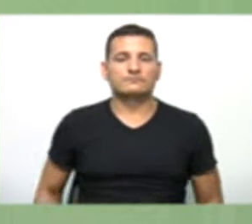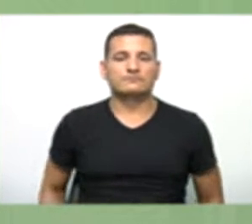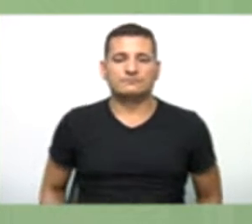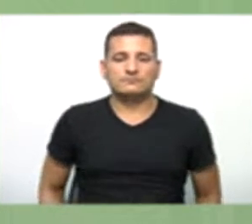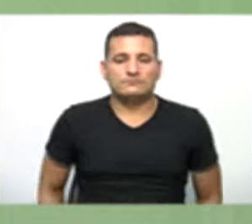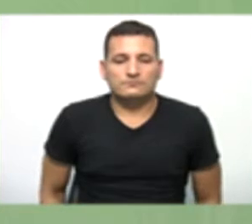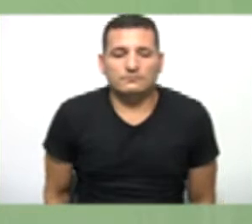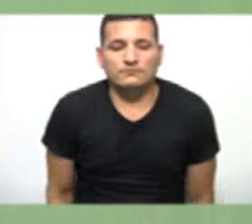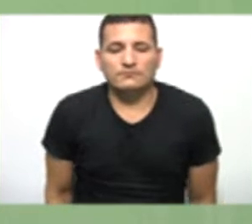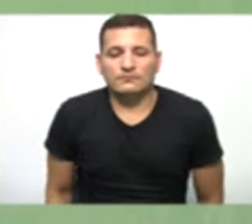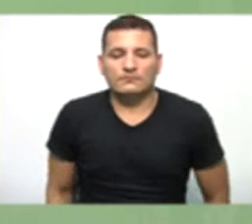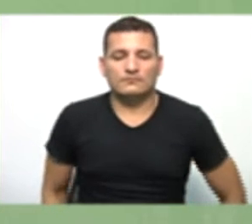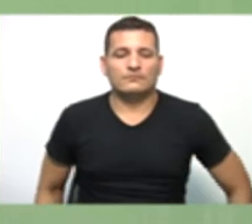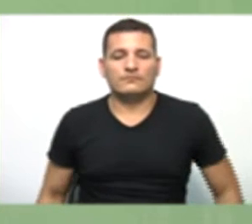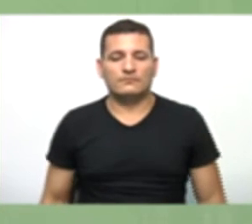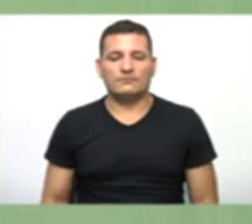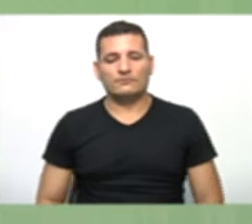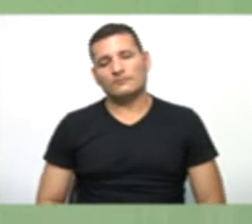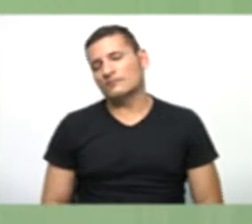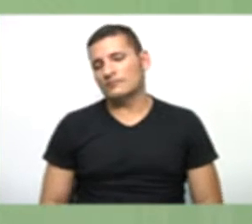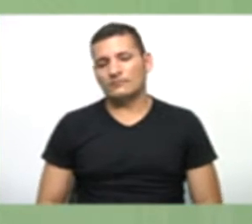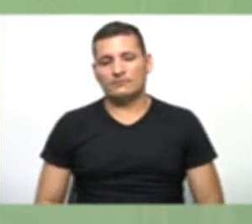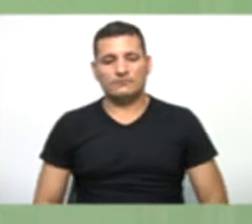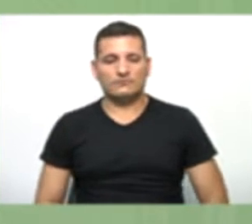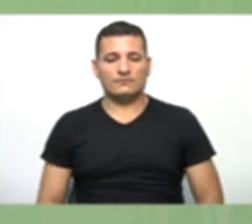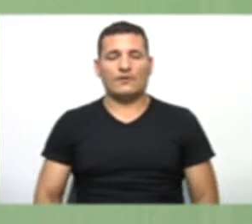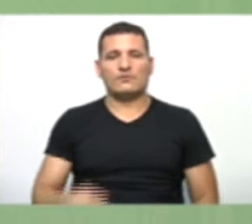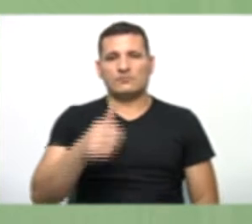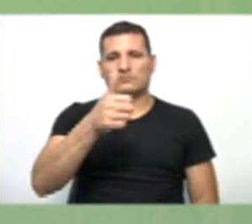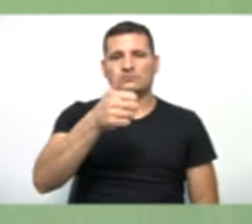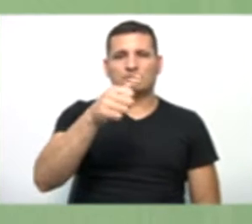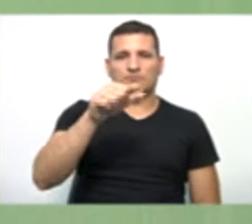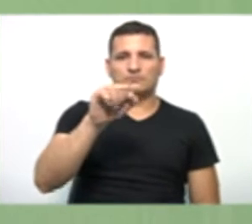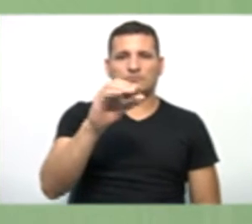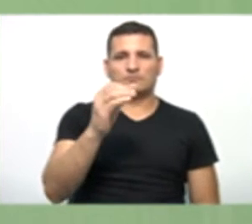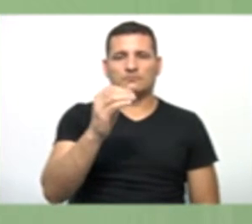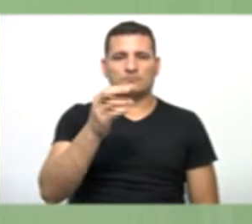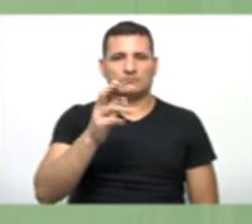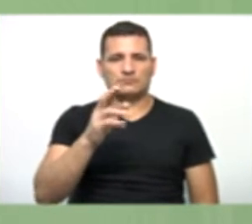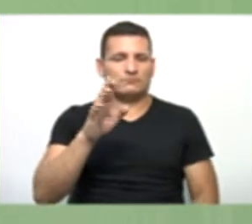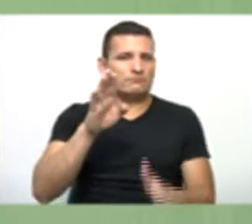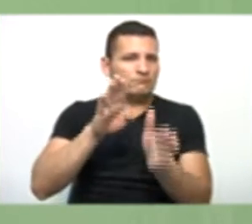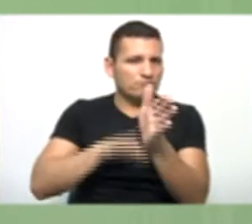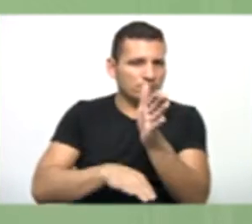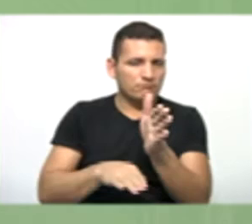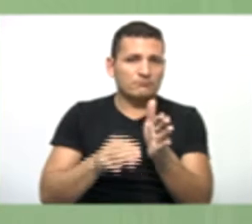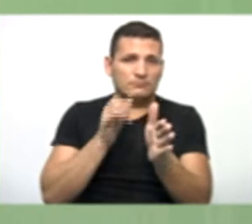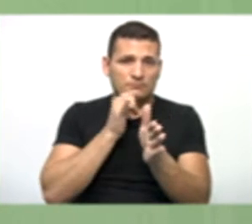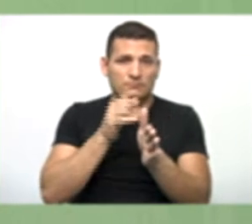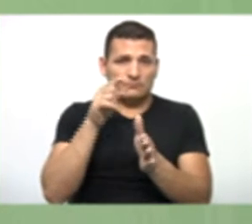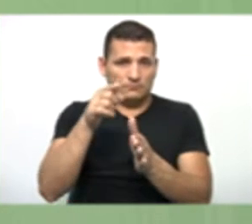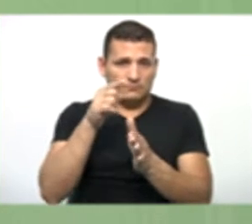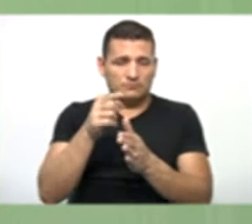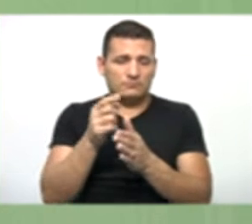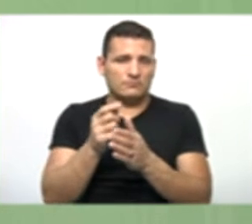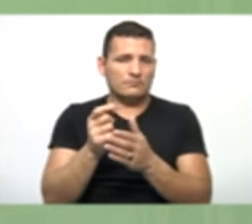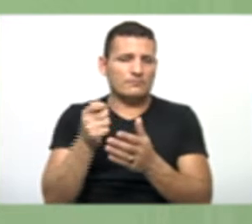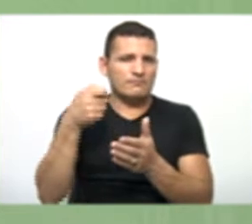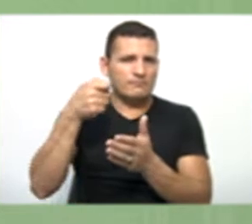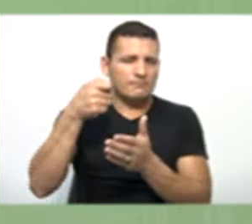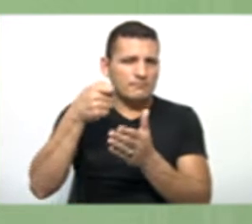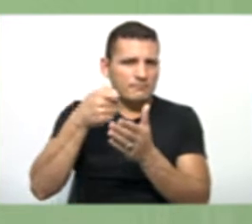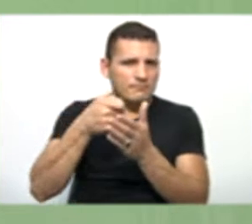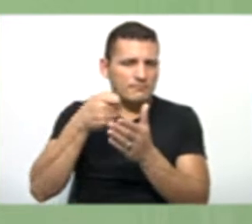Esse seria, no caso, o desconto por você estar pagando aquele empréstimo, aquela